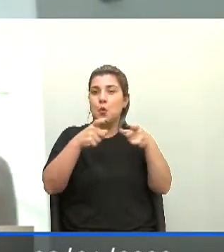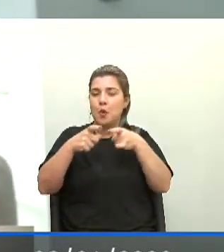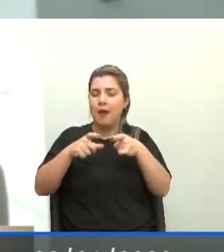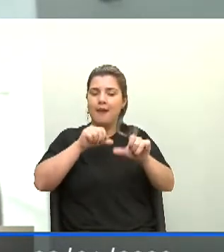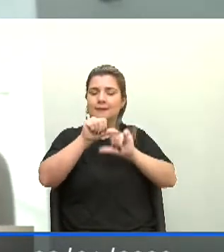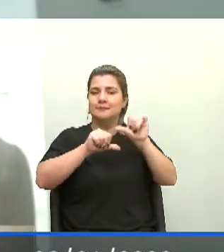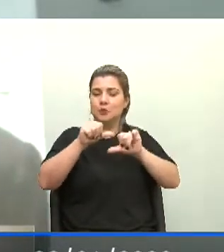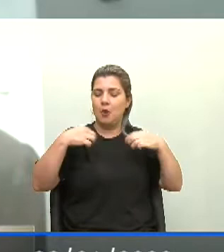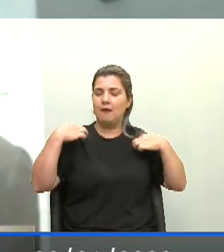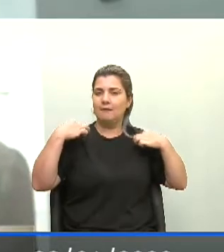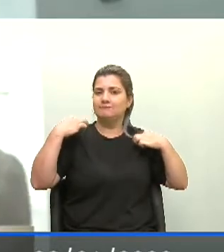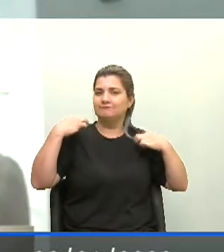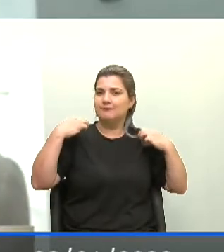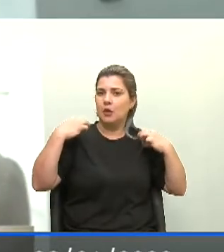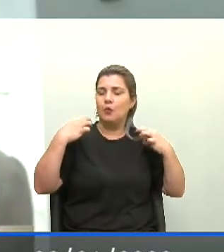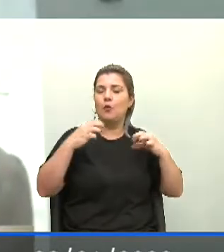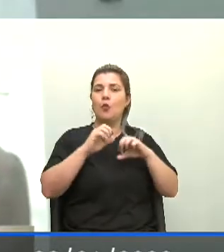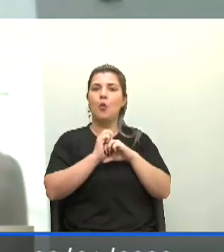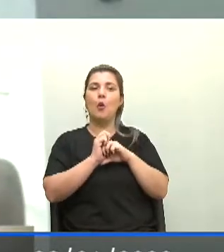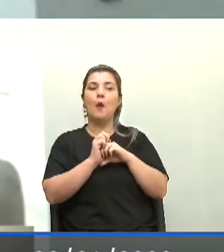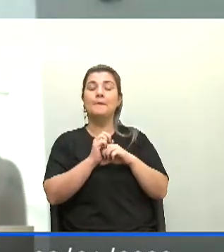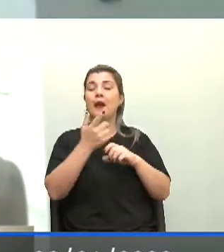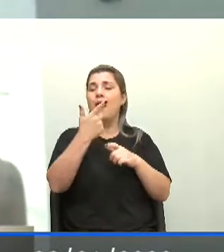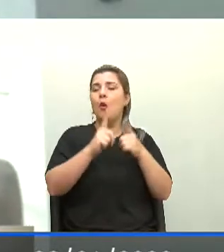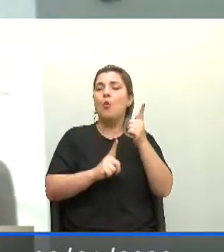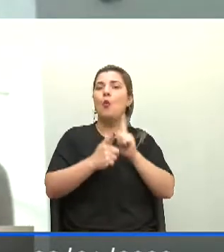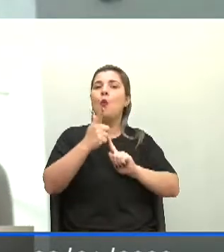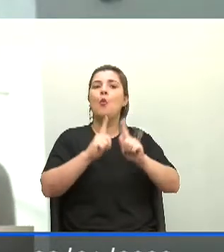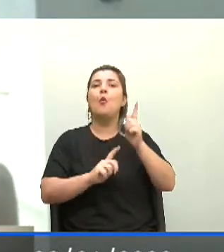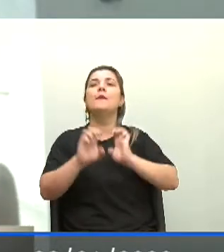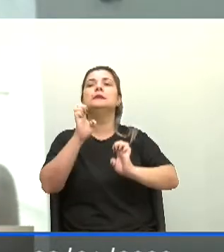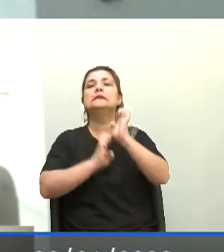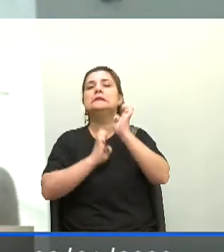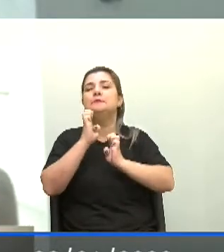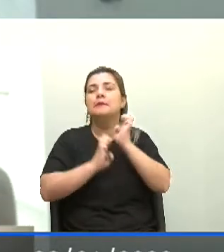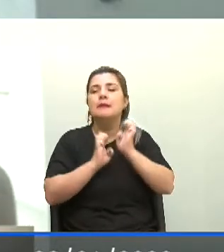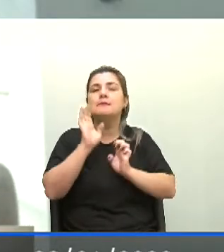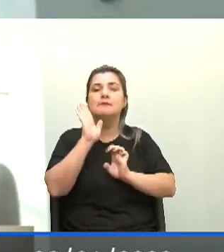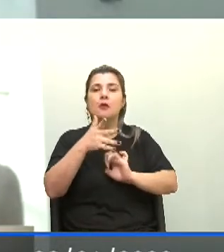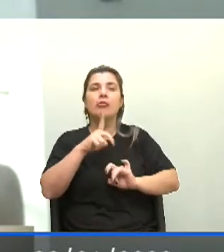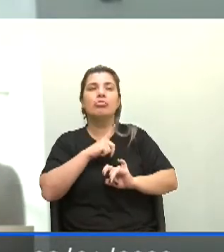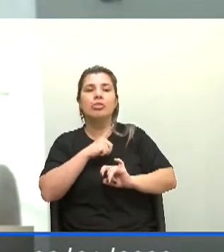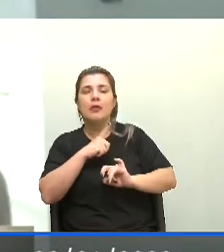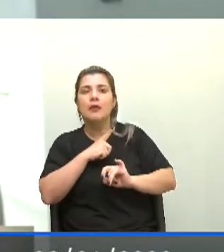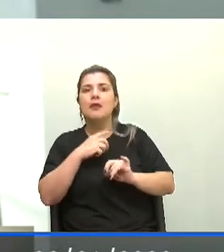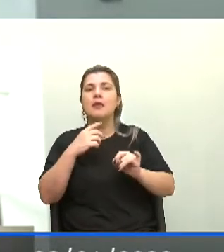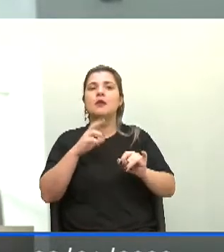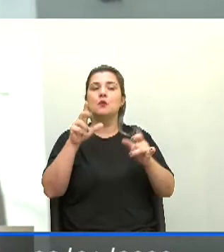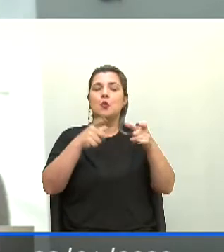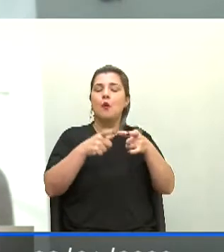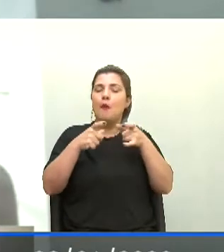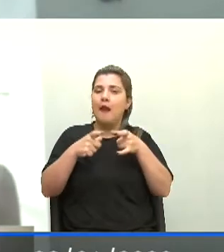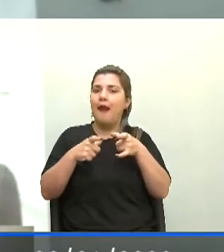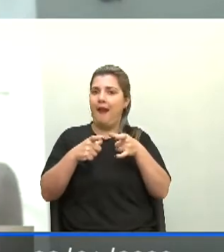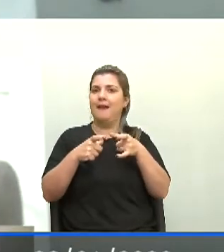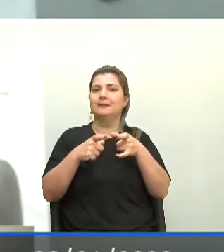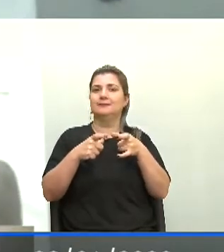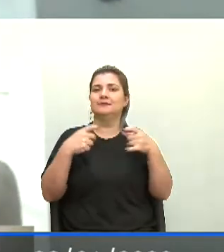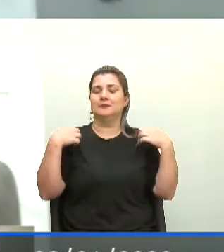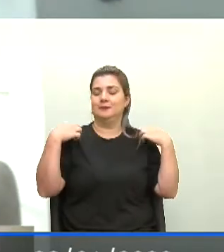hoje algumas indústrias estão fazendo vestiários de campanha para ter o espaço adequado, tudo com aval do Ministério da